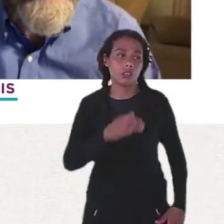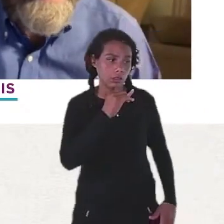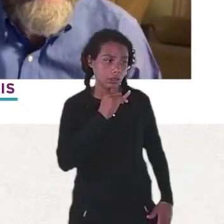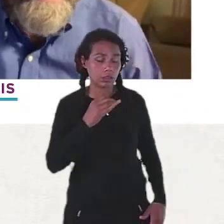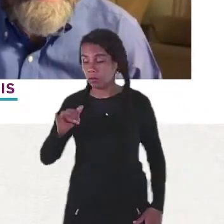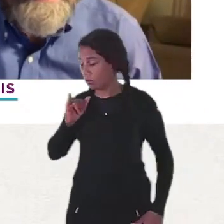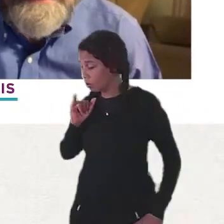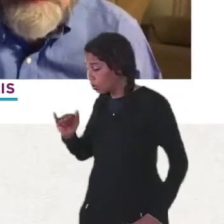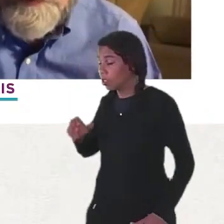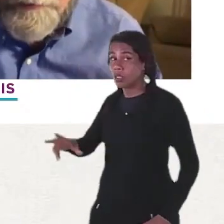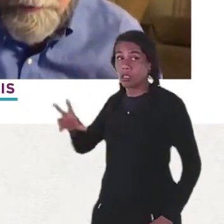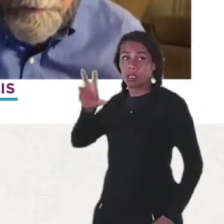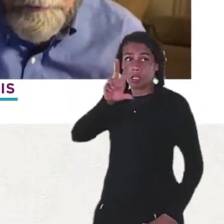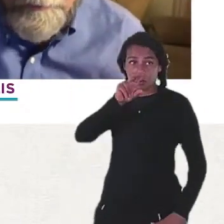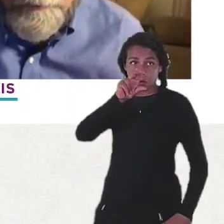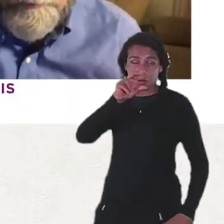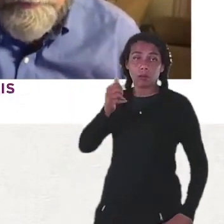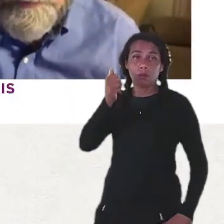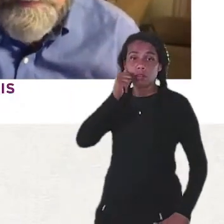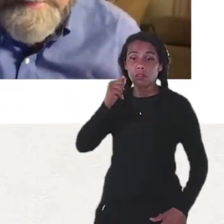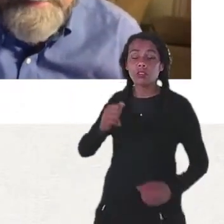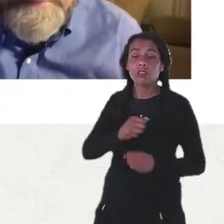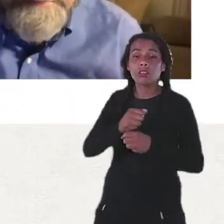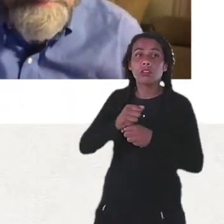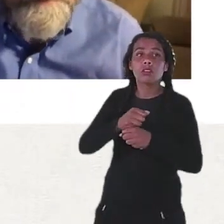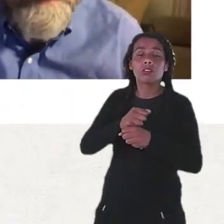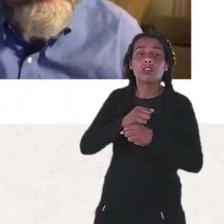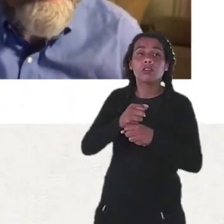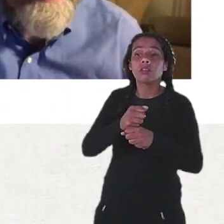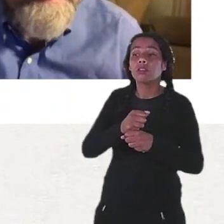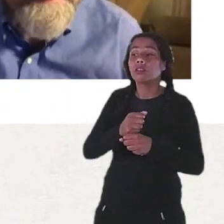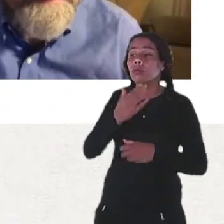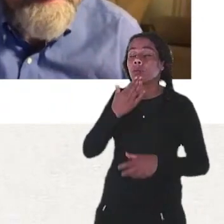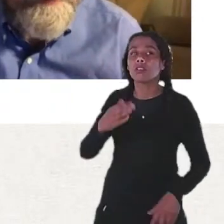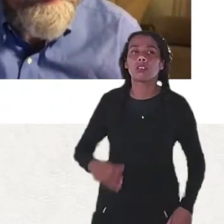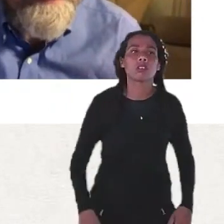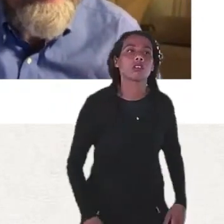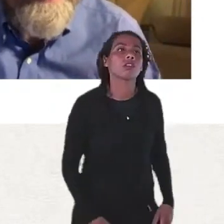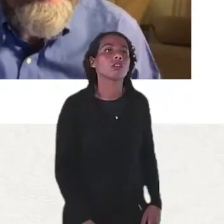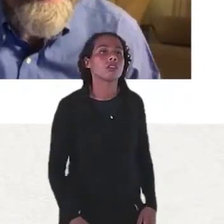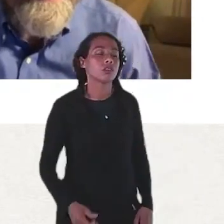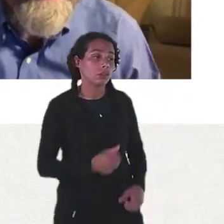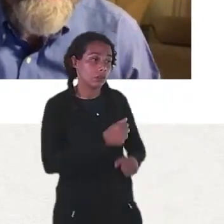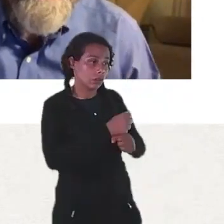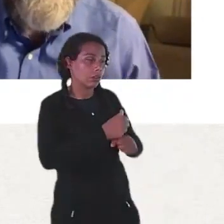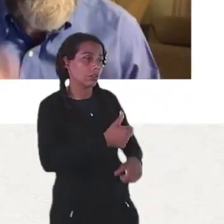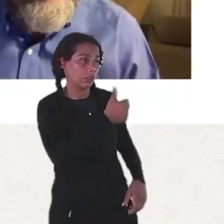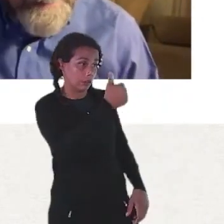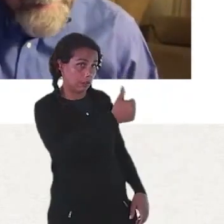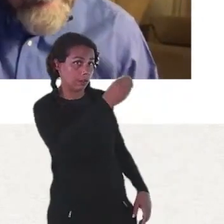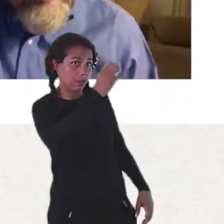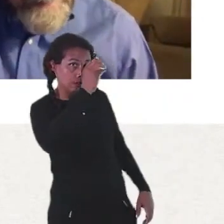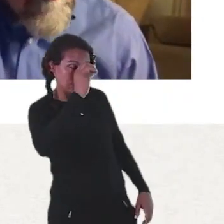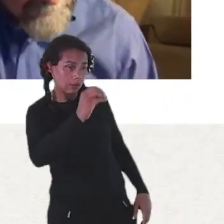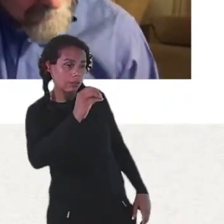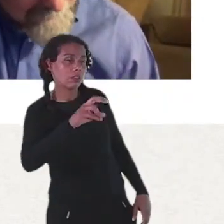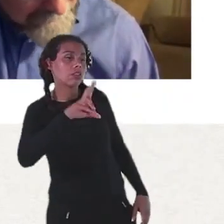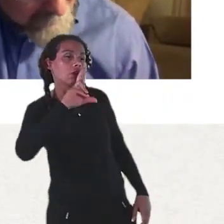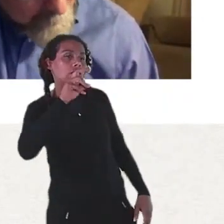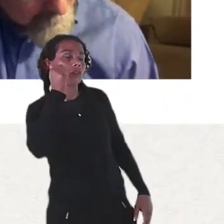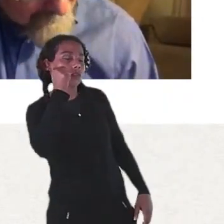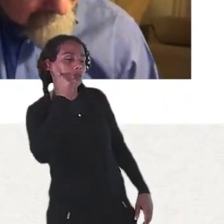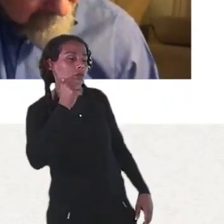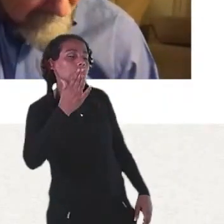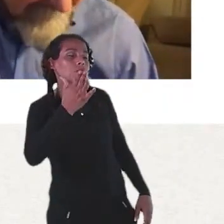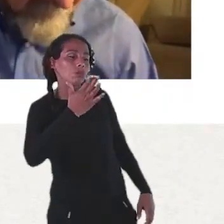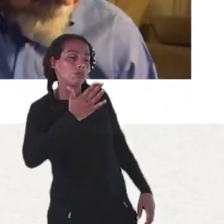Quando? Isso nos anos 60, né? Final dos anos 60, começo dos anos 70. A minha avó